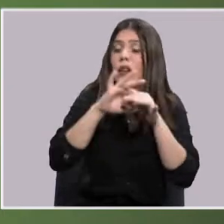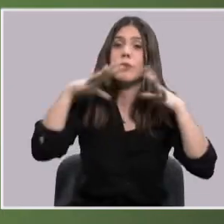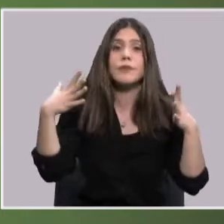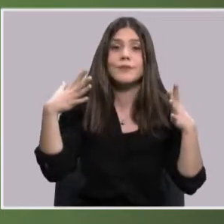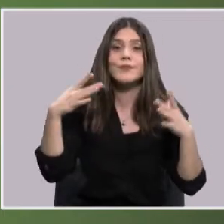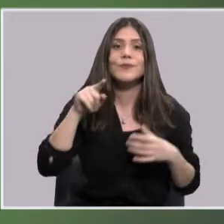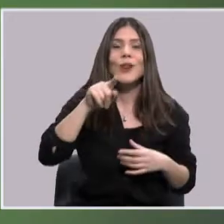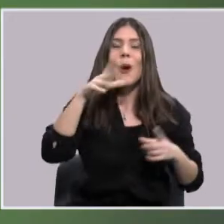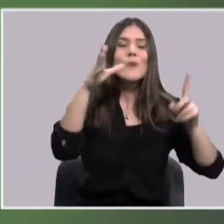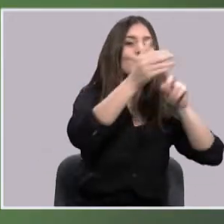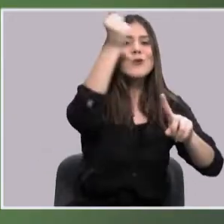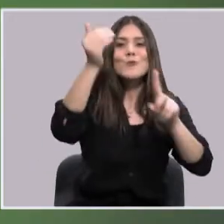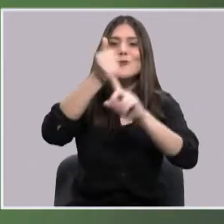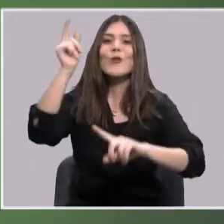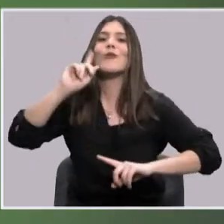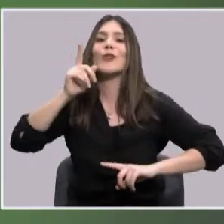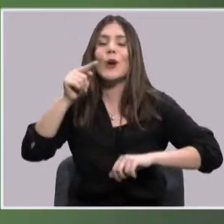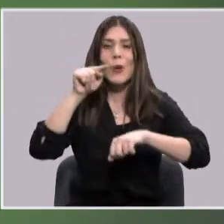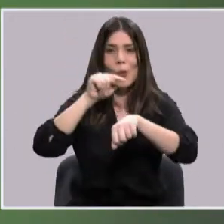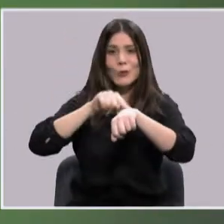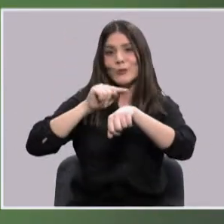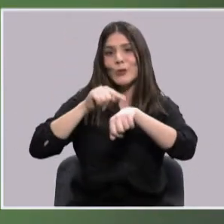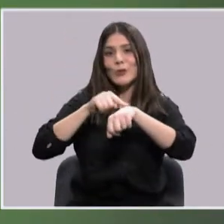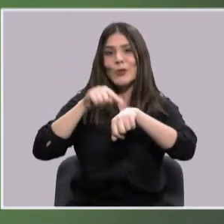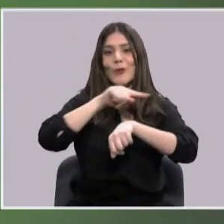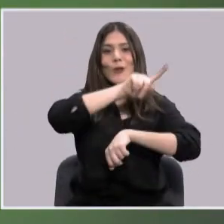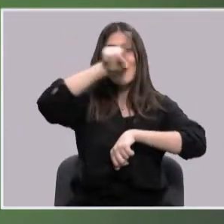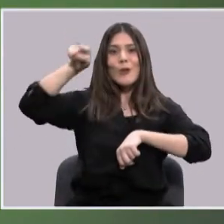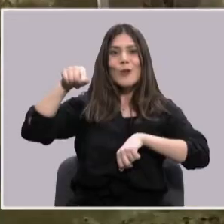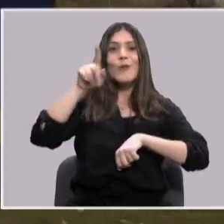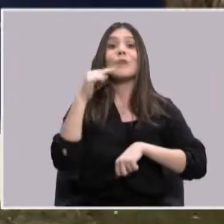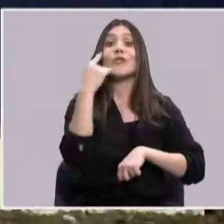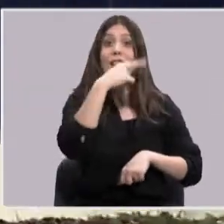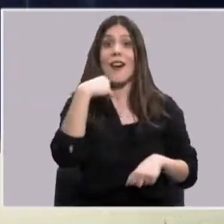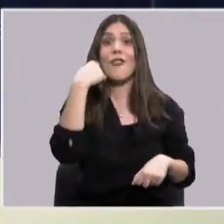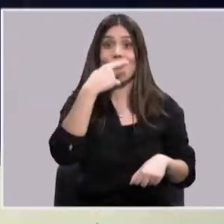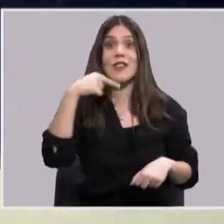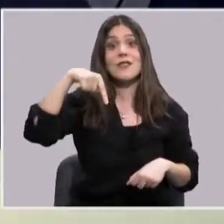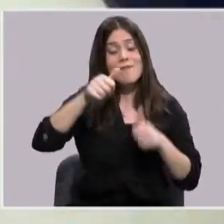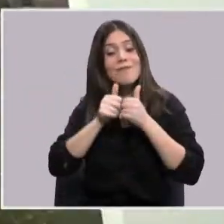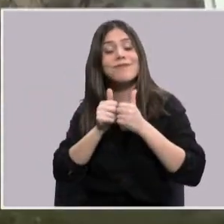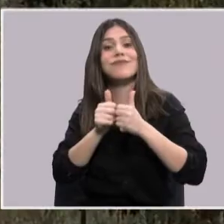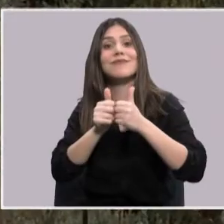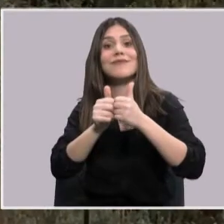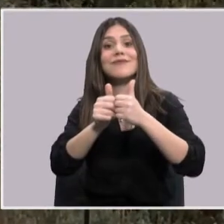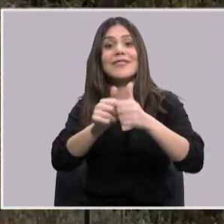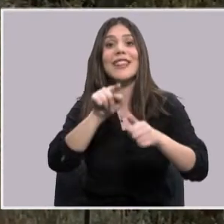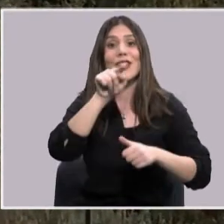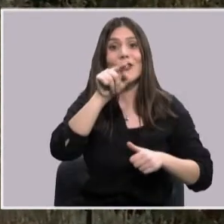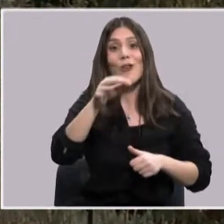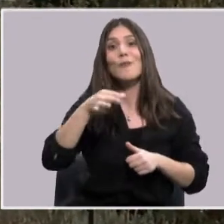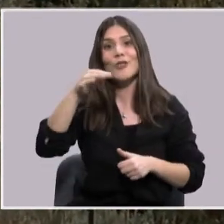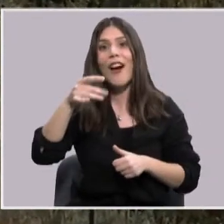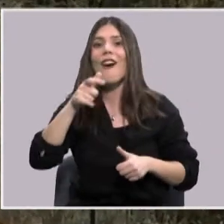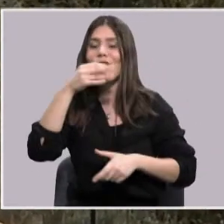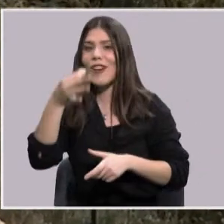coisas não iam correr tão bem. O grande sucesso foi o tempo de antena, porque fomos mesmo a Oeiras, então tivemos mesmo planos da